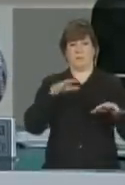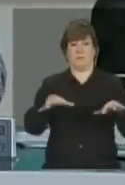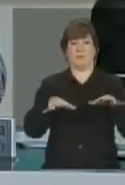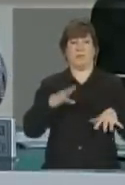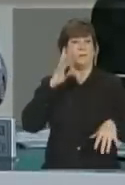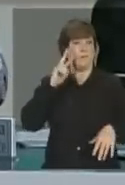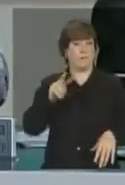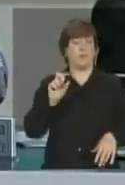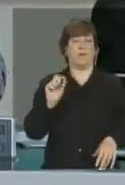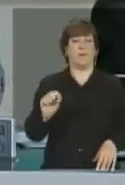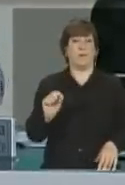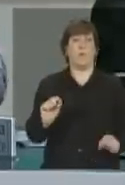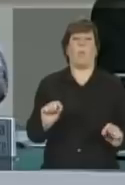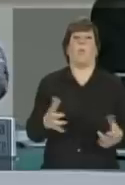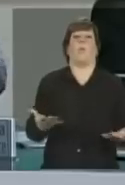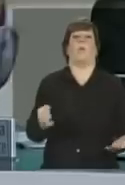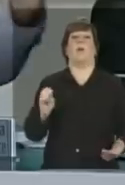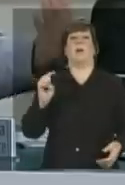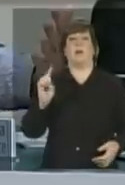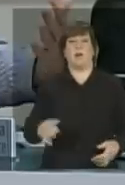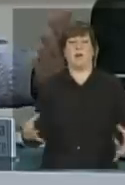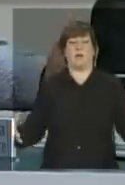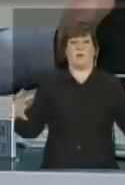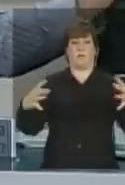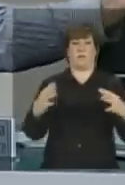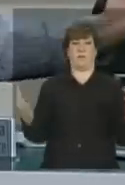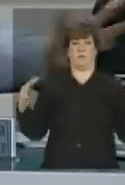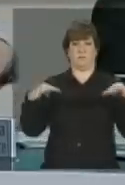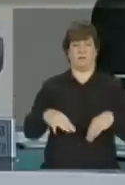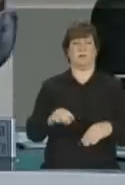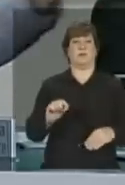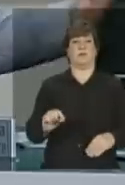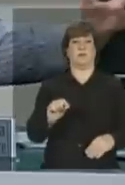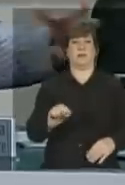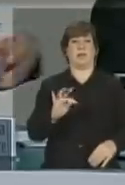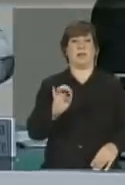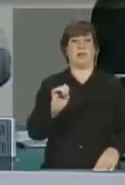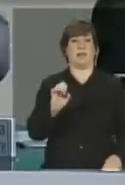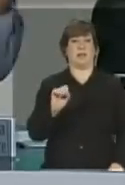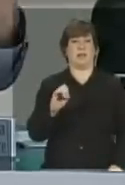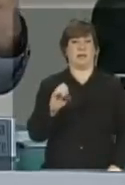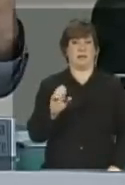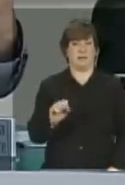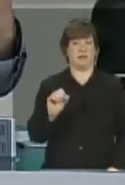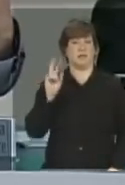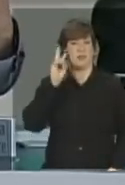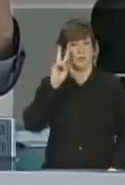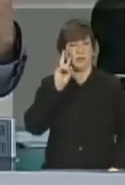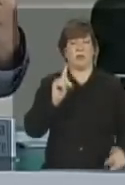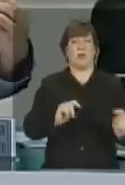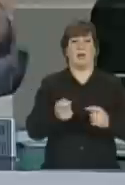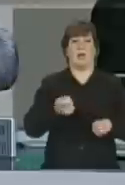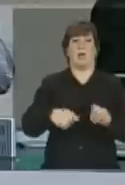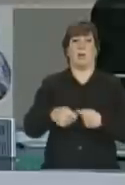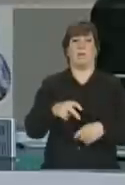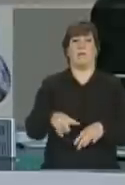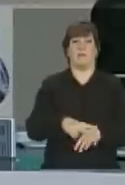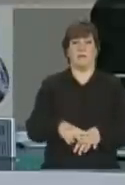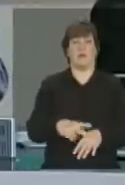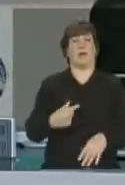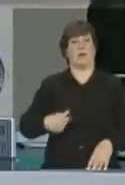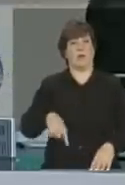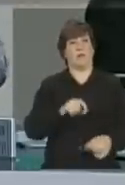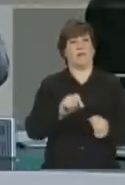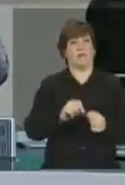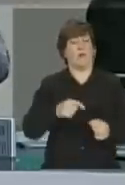que é, de repente, o confronto de teses sobre a economia verde. Acho que o Bessemer pode, na sua palavra, ilustrar a riqueza do debate. Nós faremos um